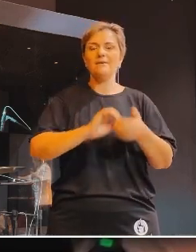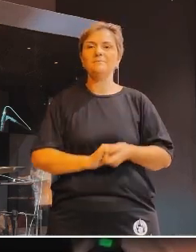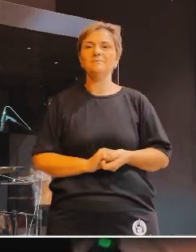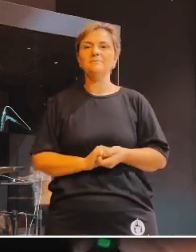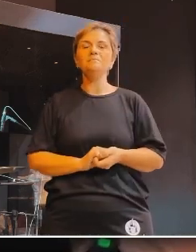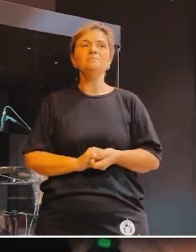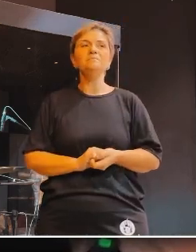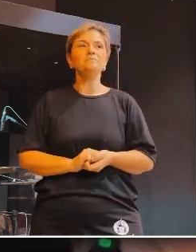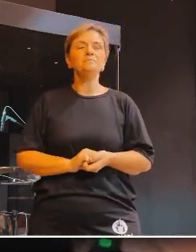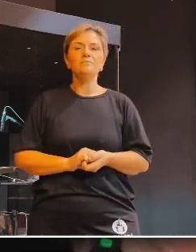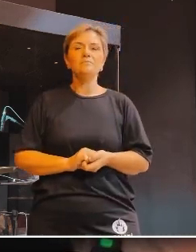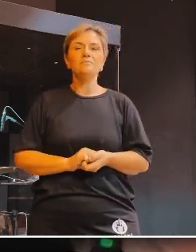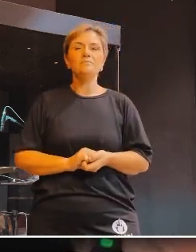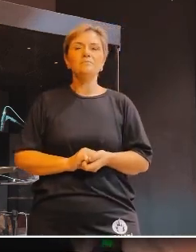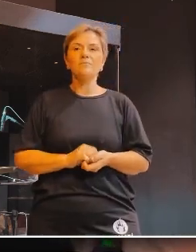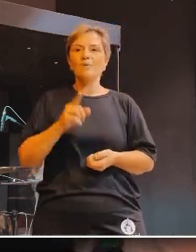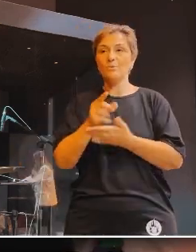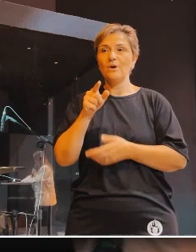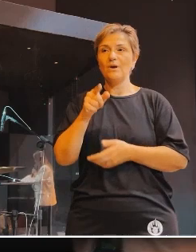Você está aí ainda?